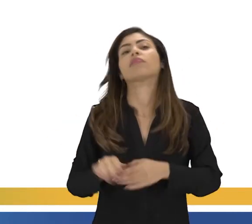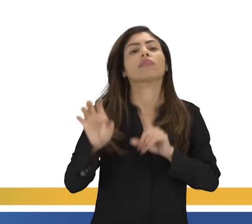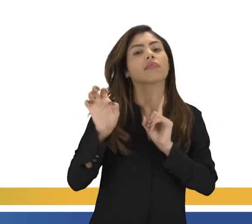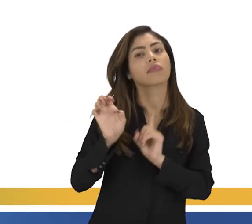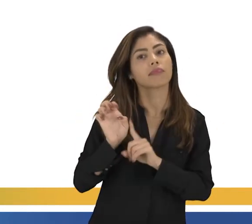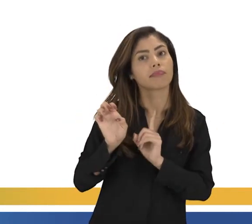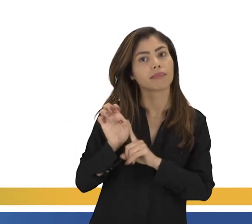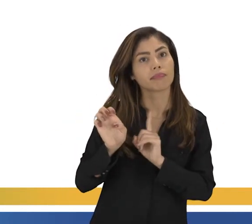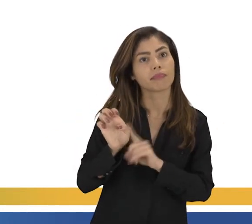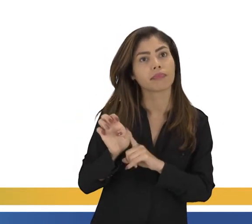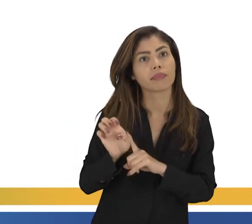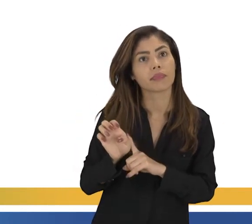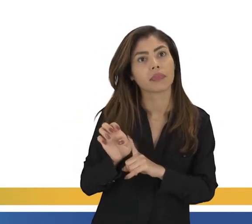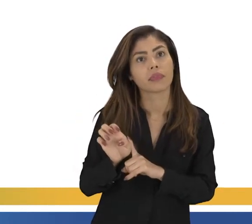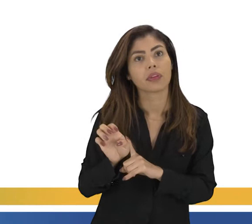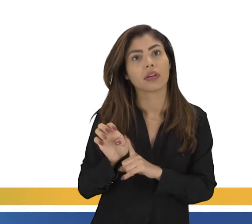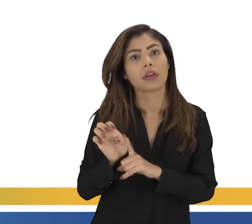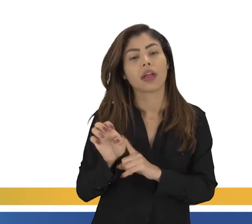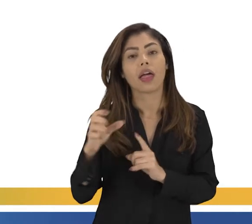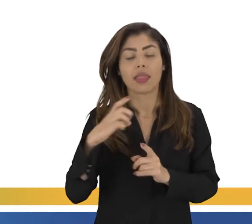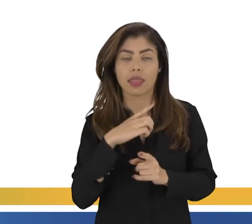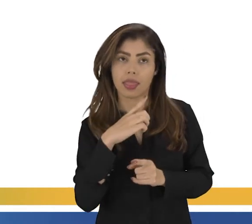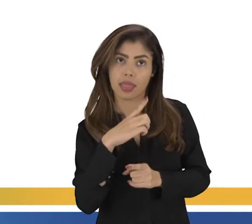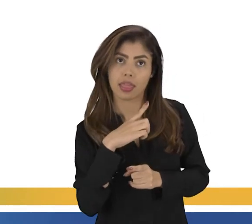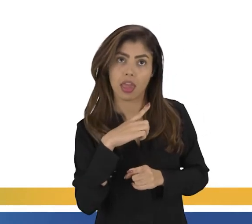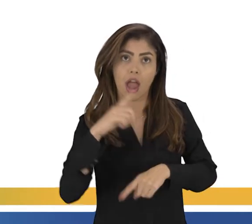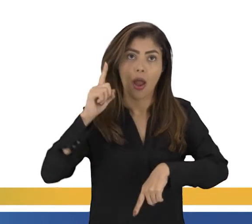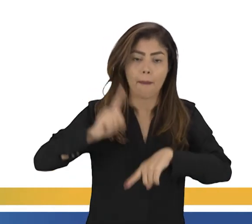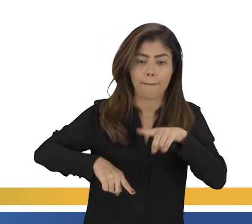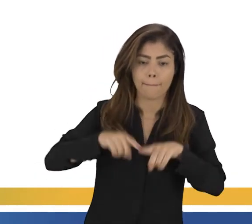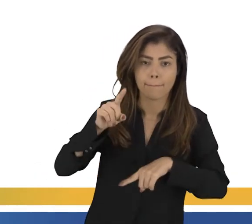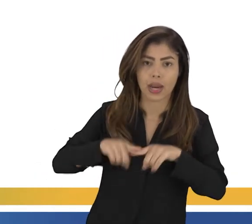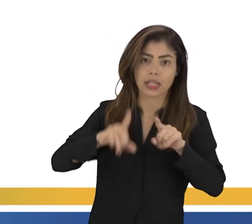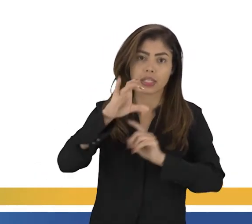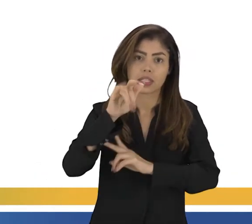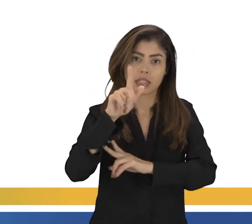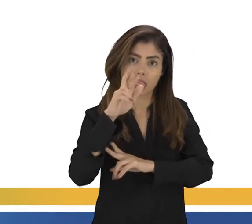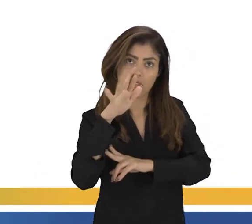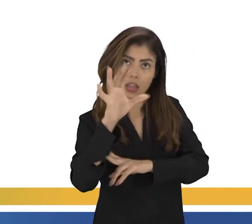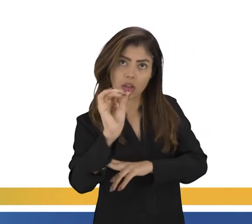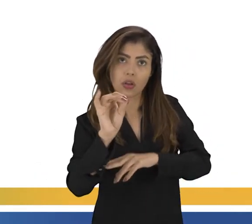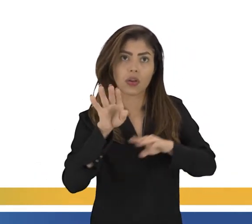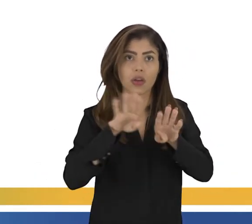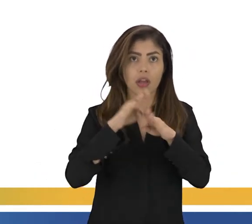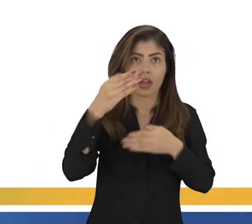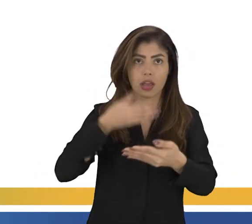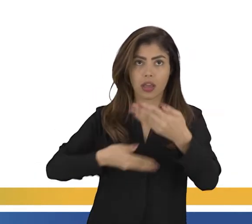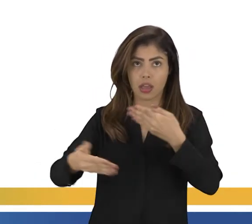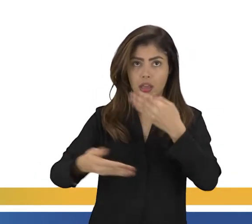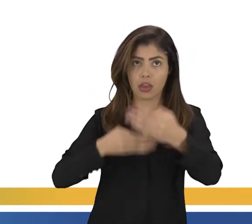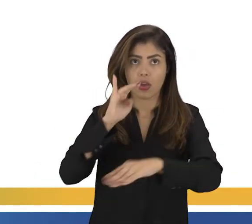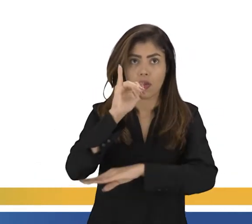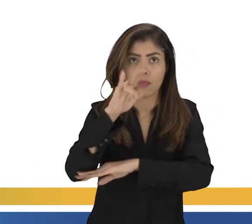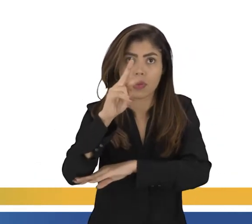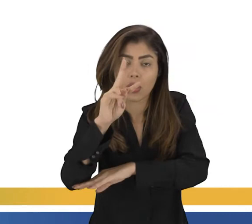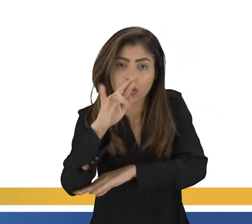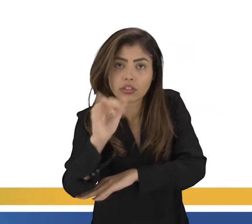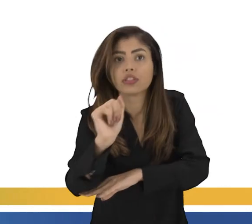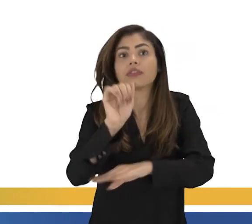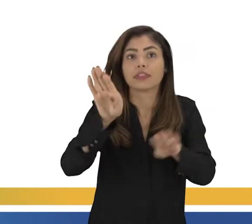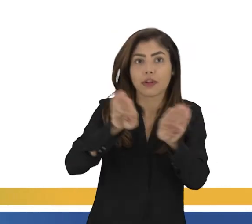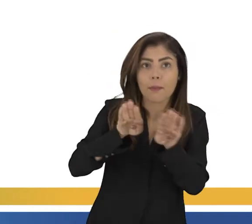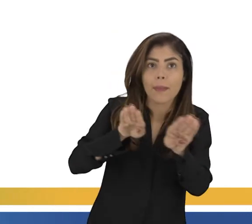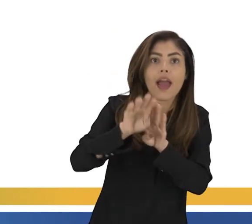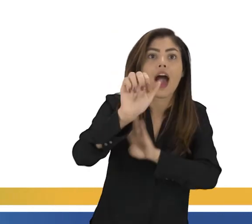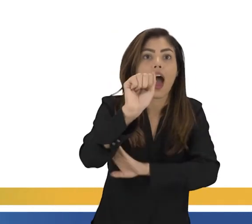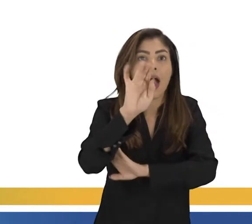E, compreende ciclos de materiais entre os componentes bióticos e abióticos? Com certeza, gente,